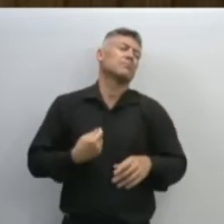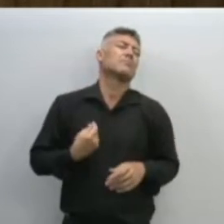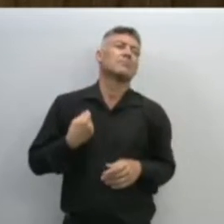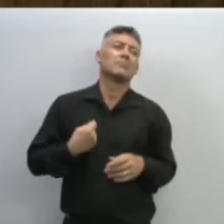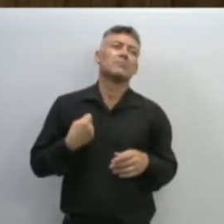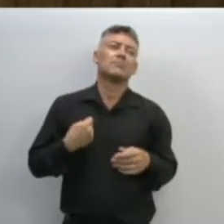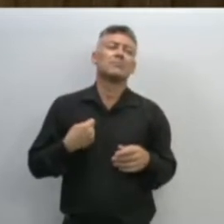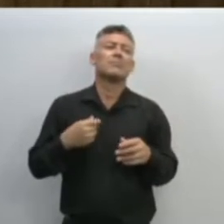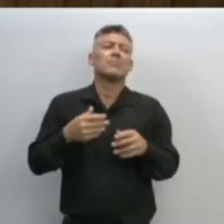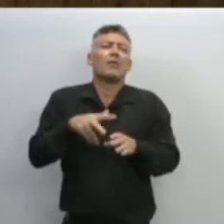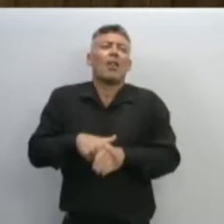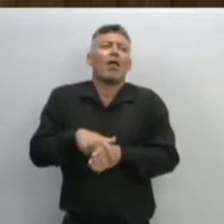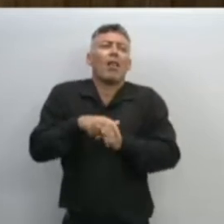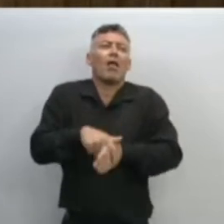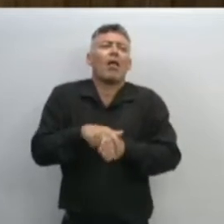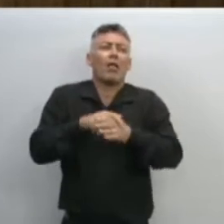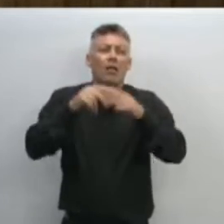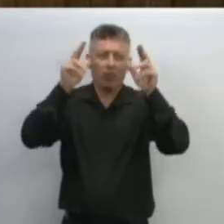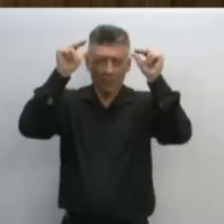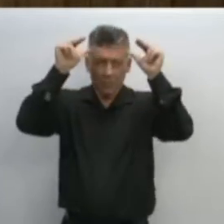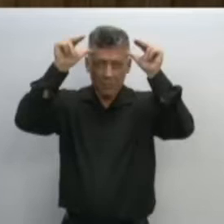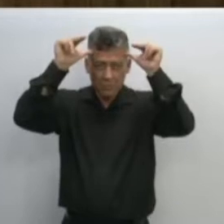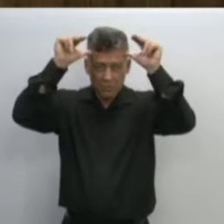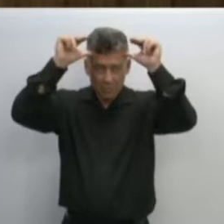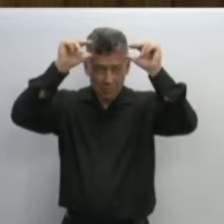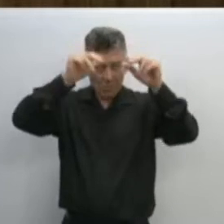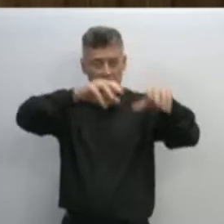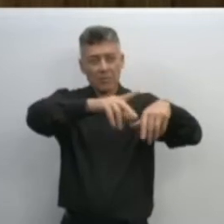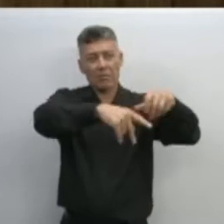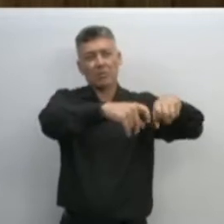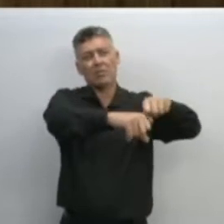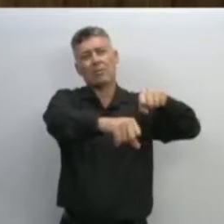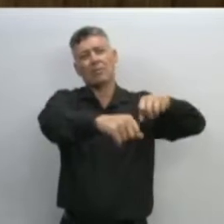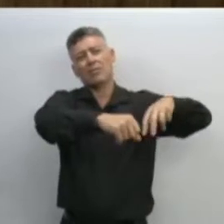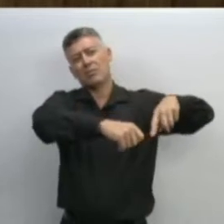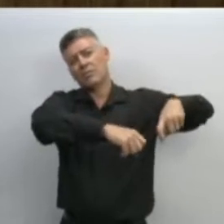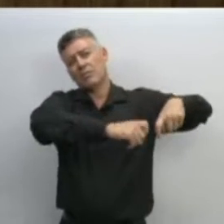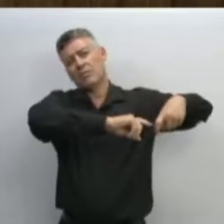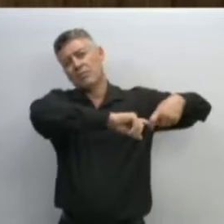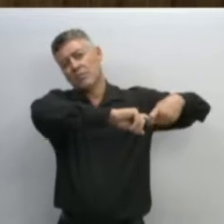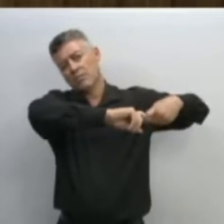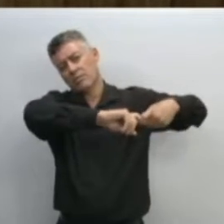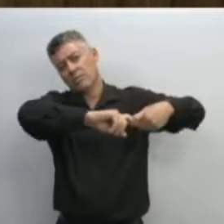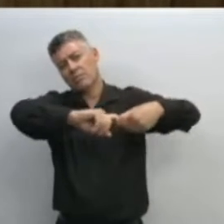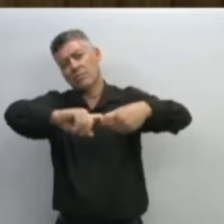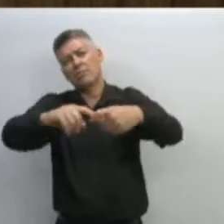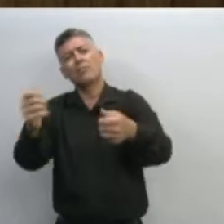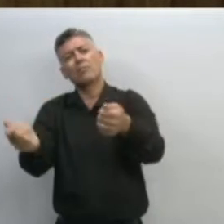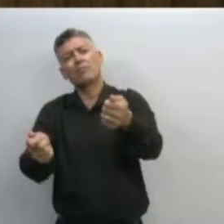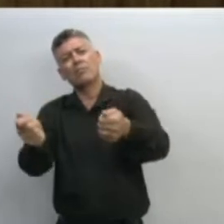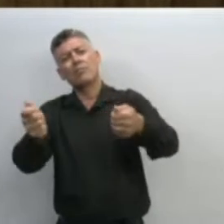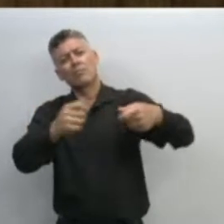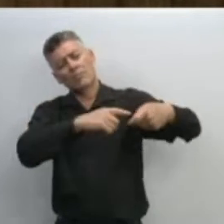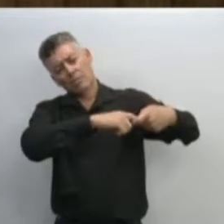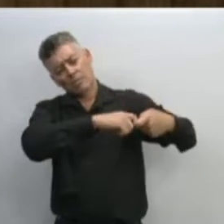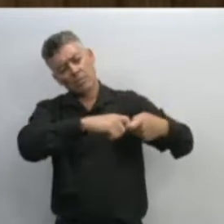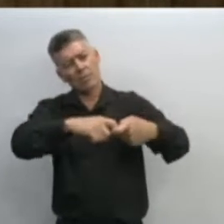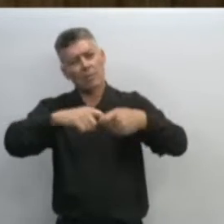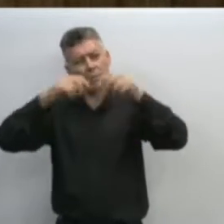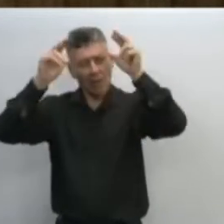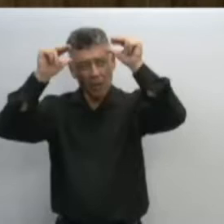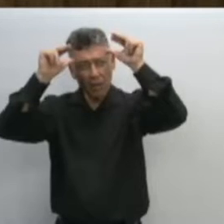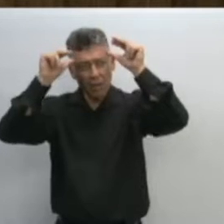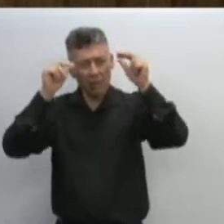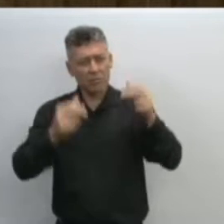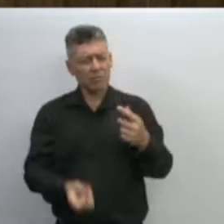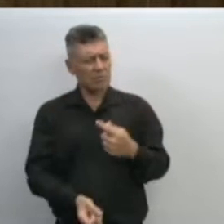um cavalo amarrado a um carro e sendo puxado. E isso gerou uma